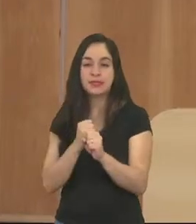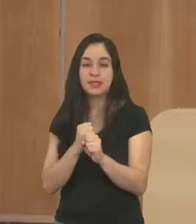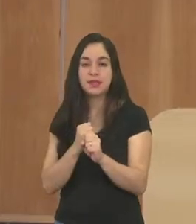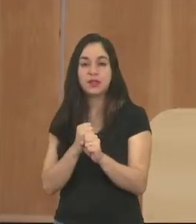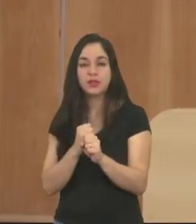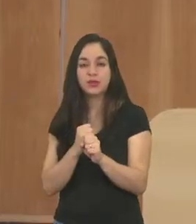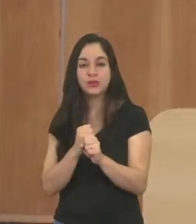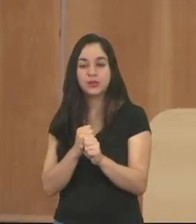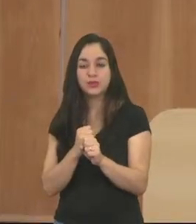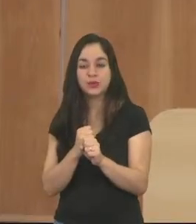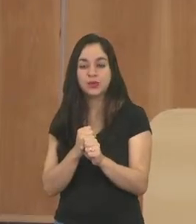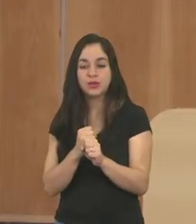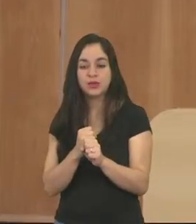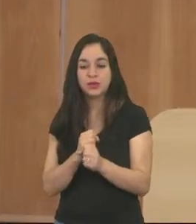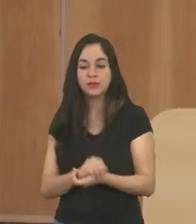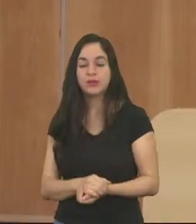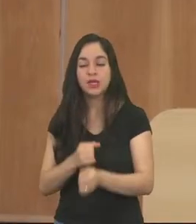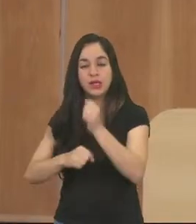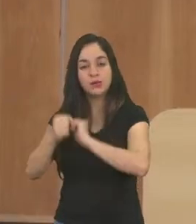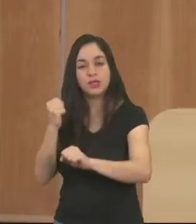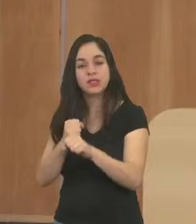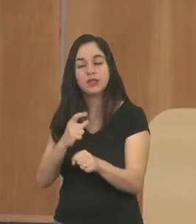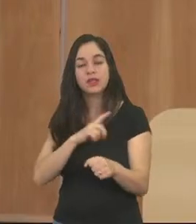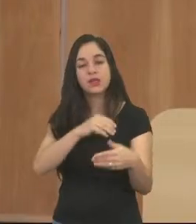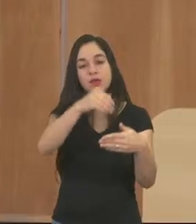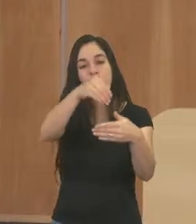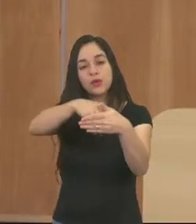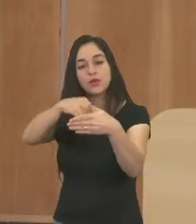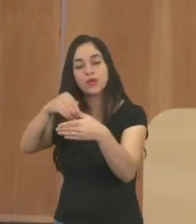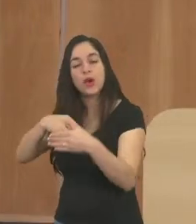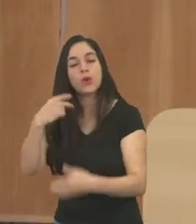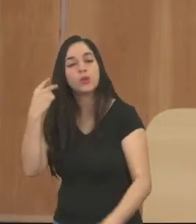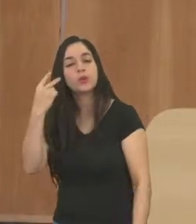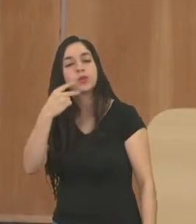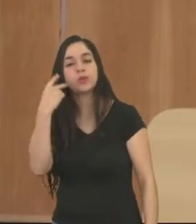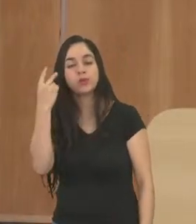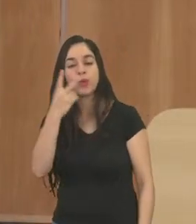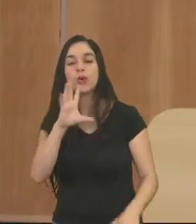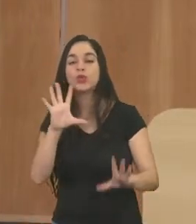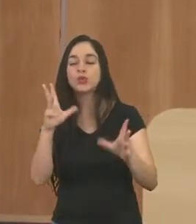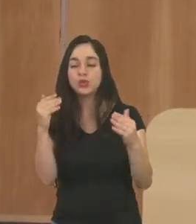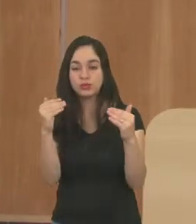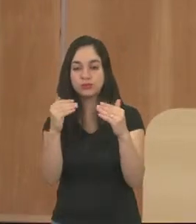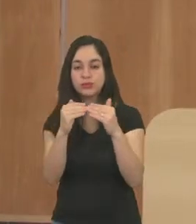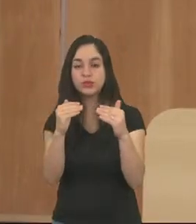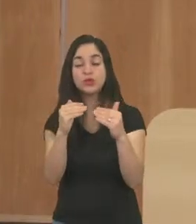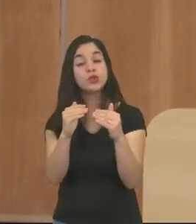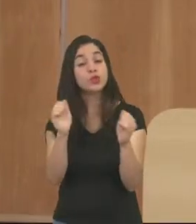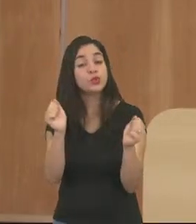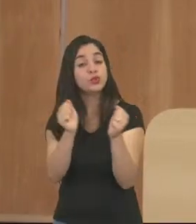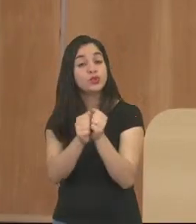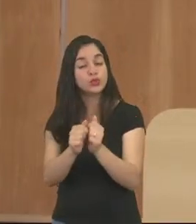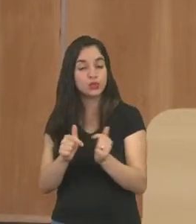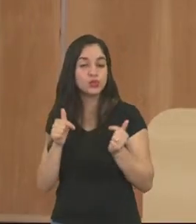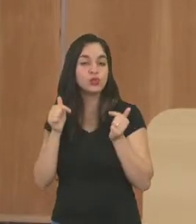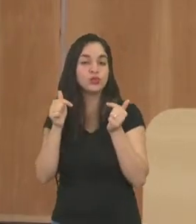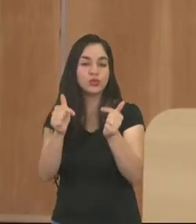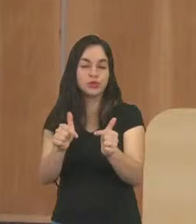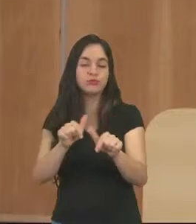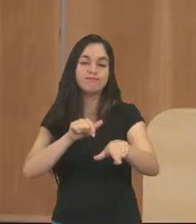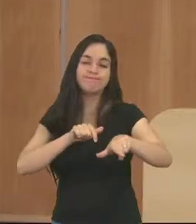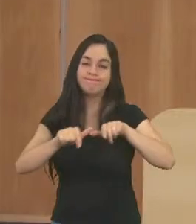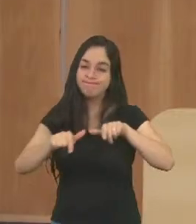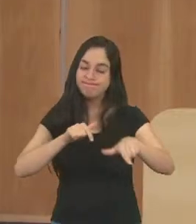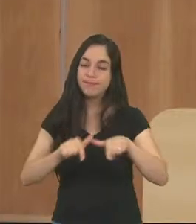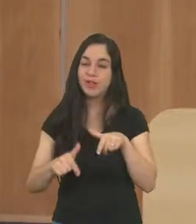Câmara anterior, por unanimidade, dos vereadores dizendo que estão junto com os trabalhadores nessa luta. Mas tem